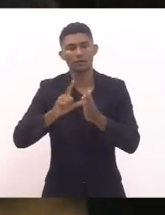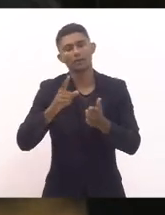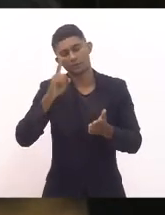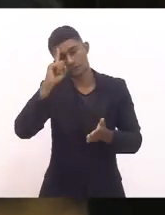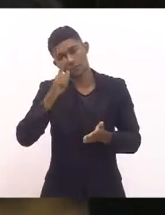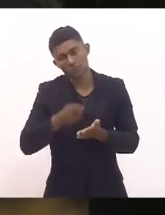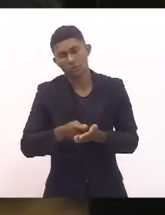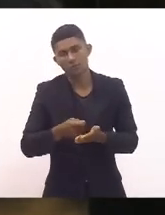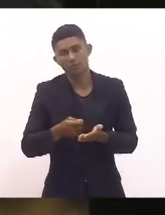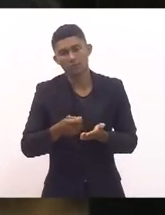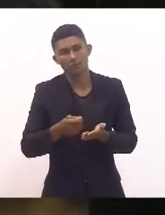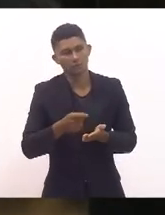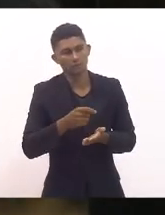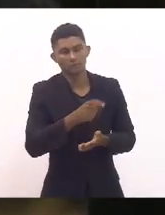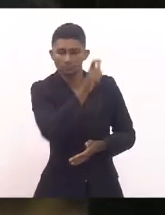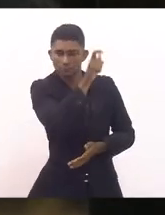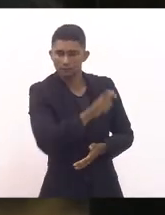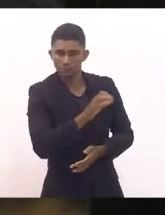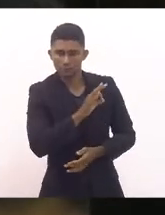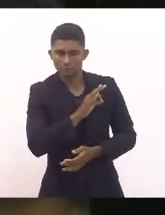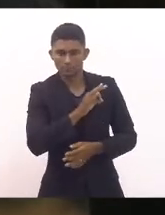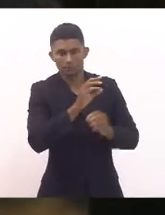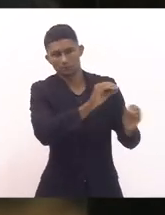da retirada desse policial,